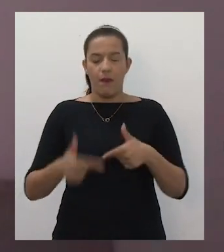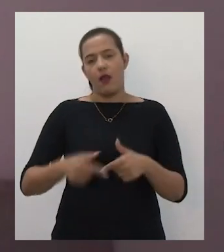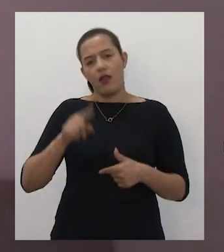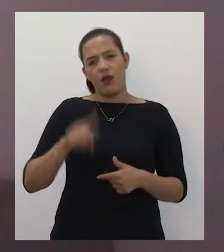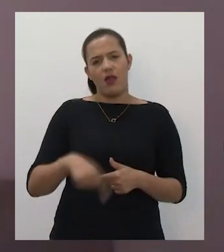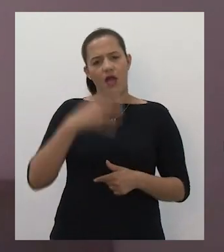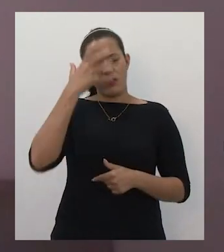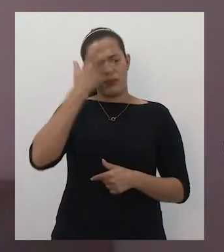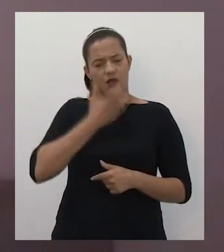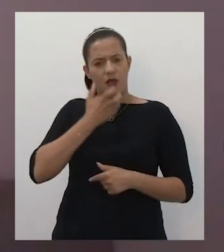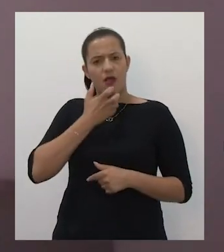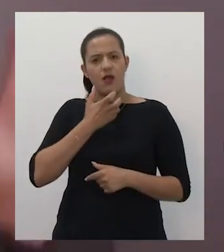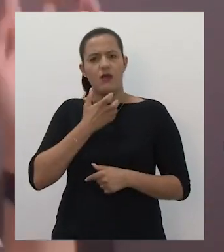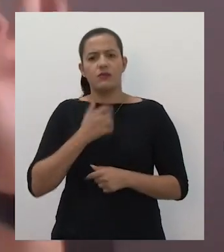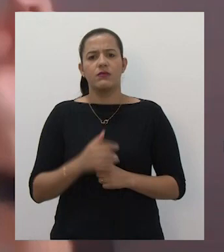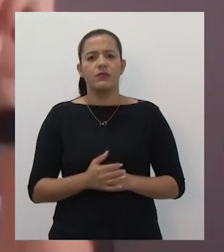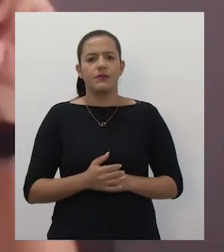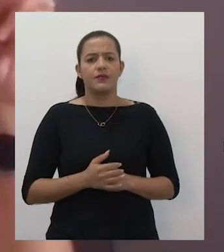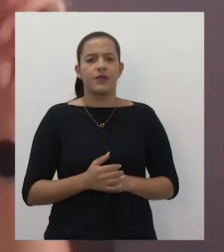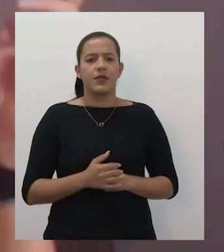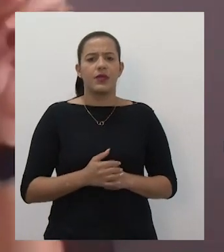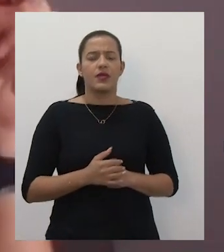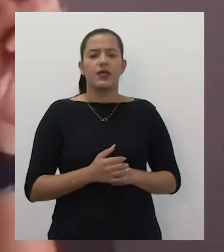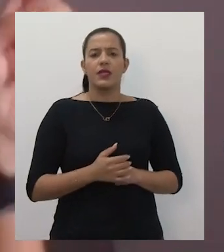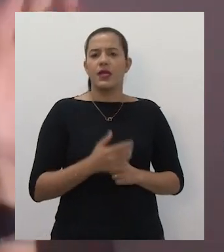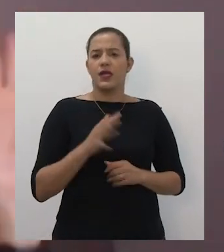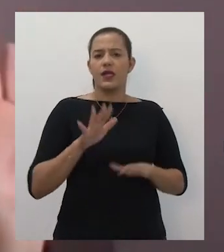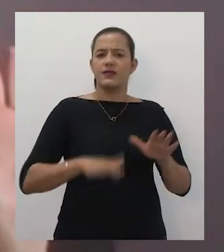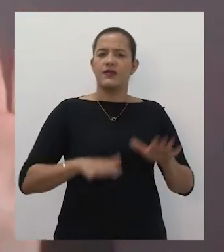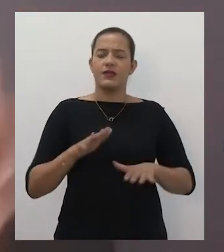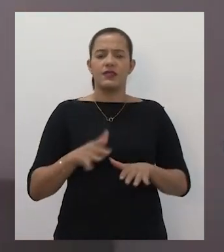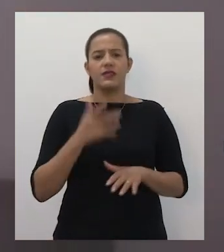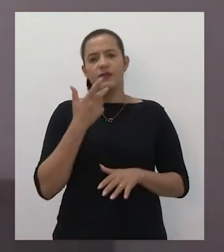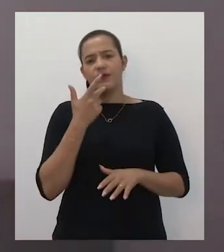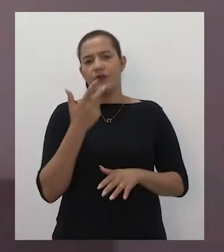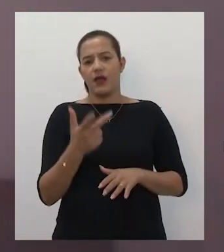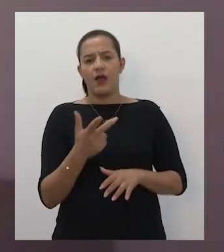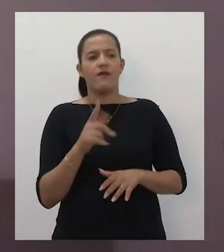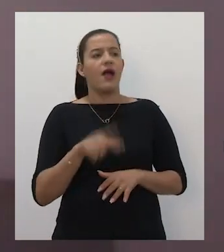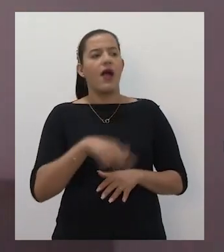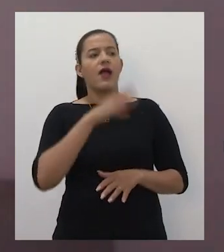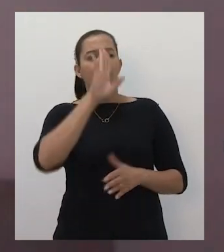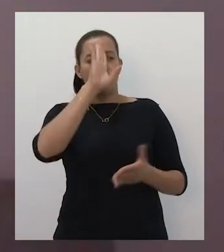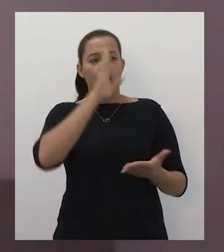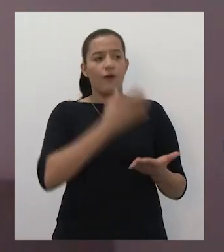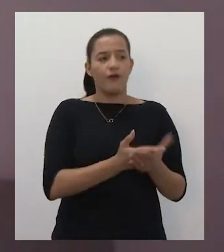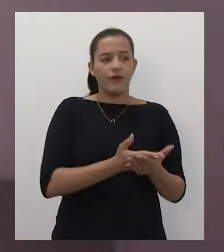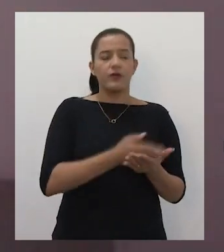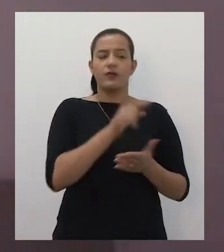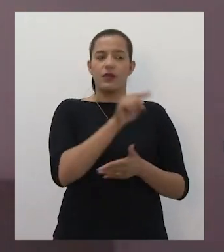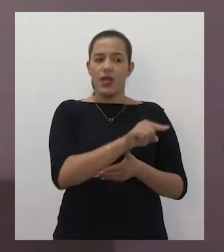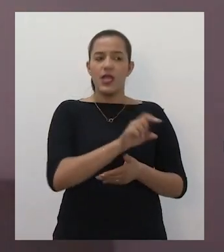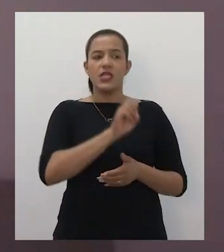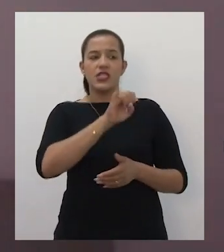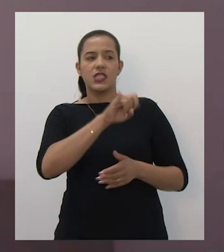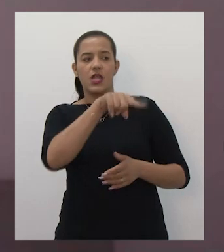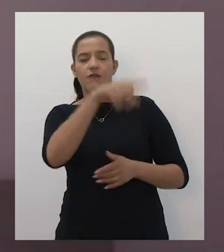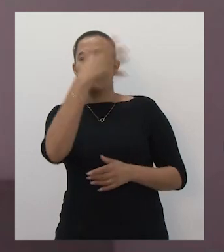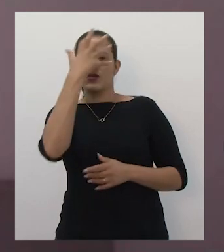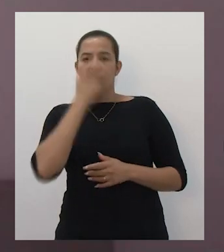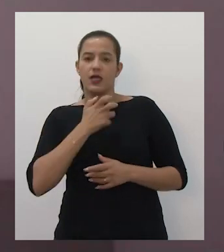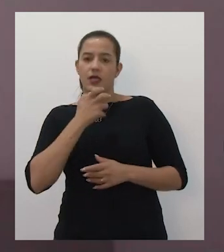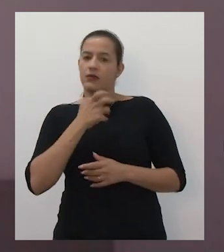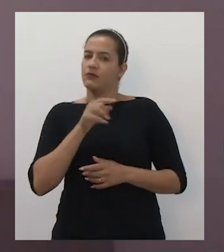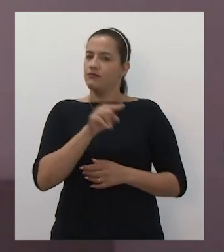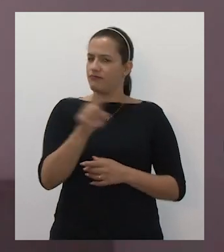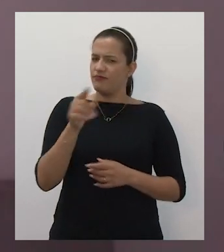né? Era muito mais... Tinha muito mais credibilidade se ele fosse sério. e você traz que não. E